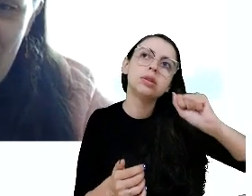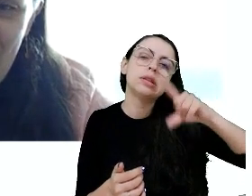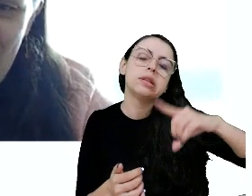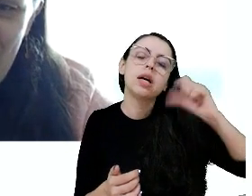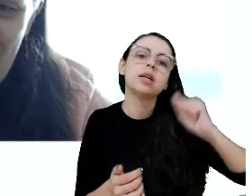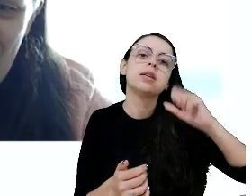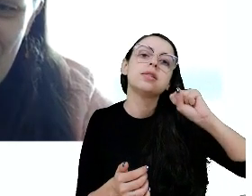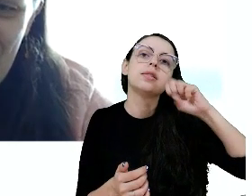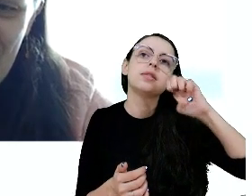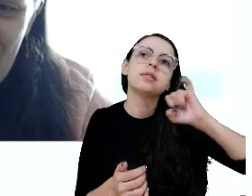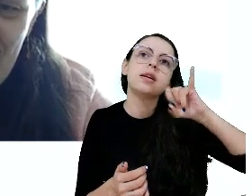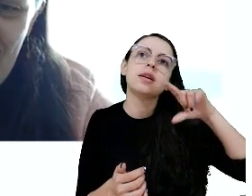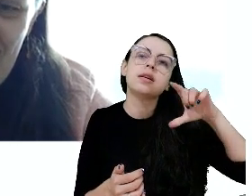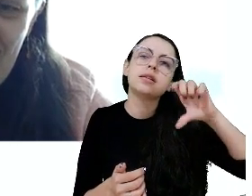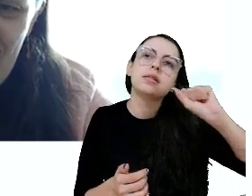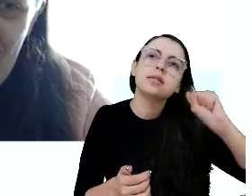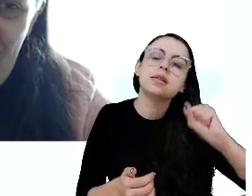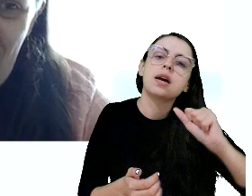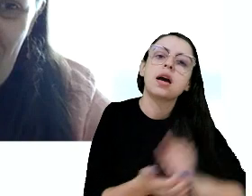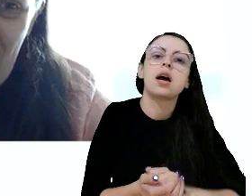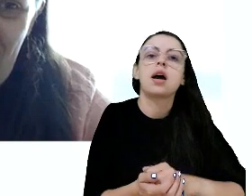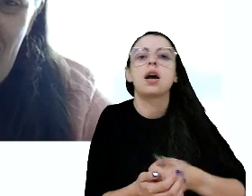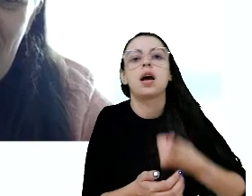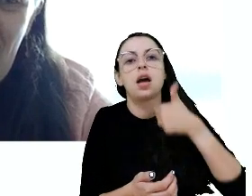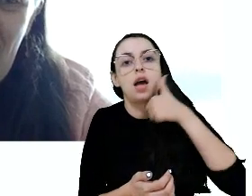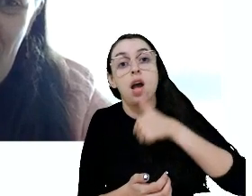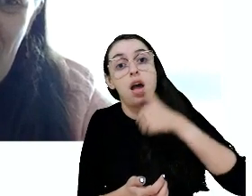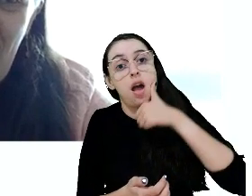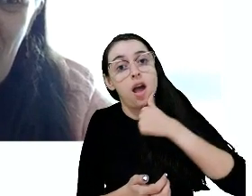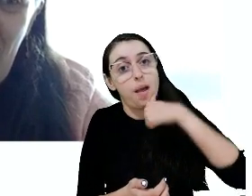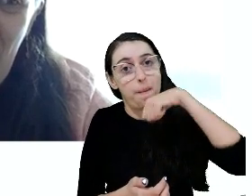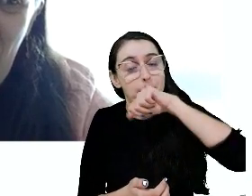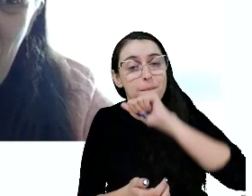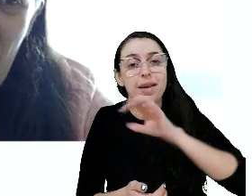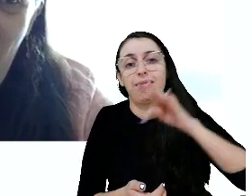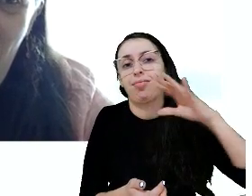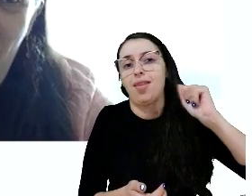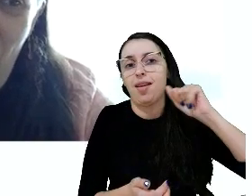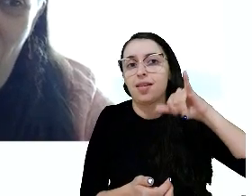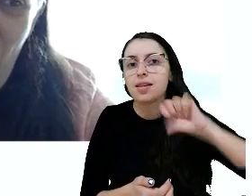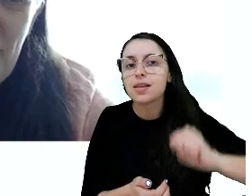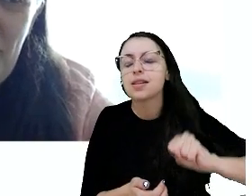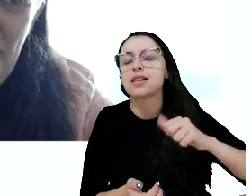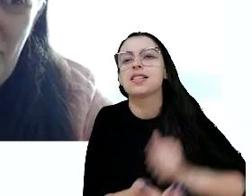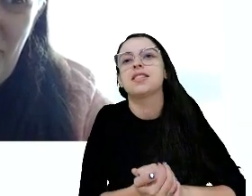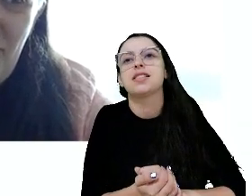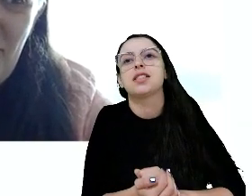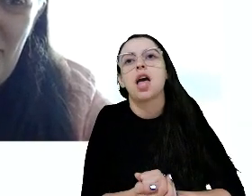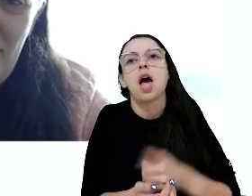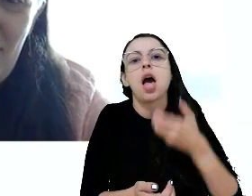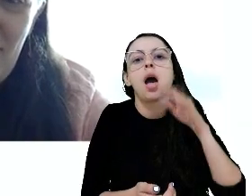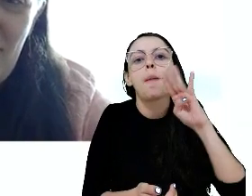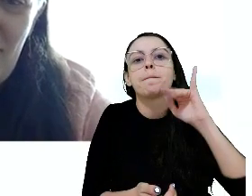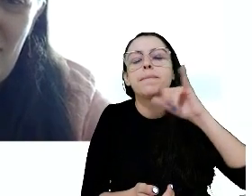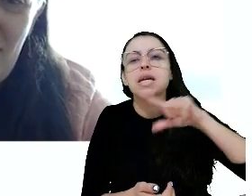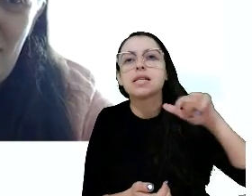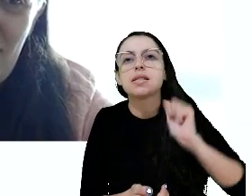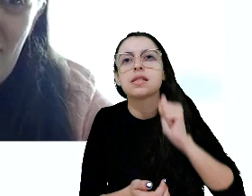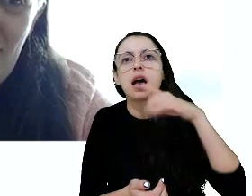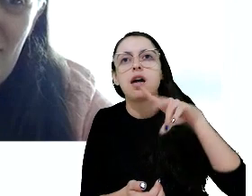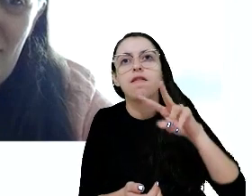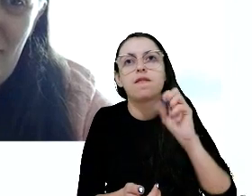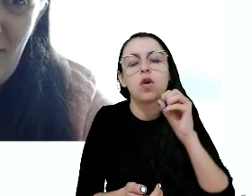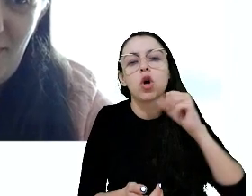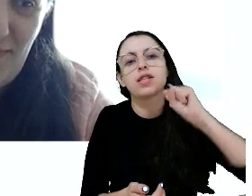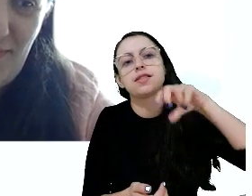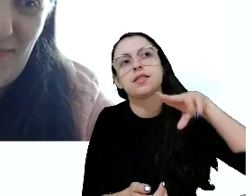Silvia, a mãe Thaís, que não pode adoecer, e a todas as